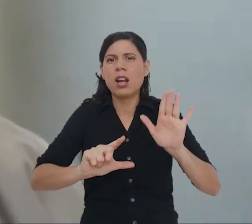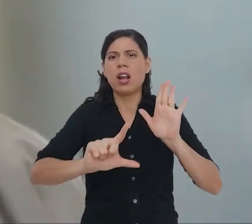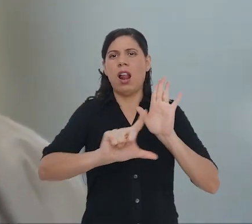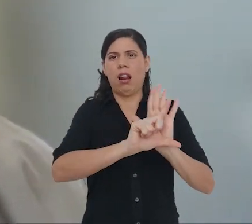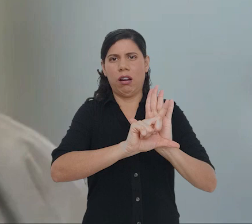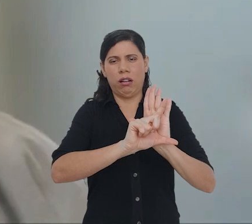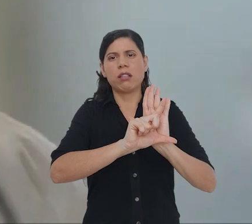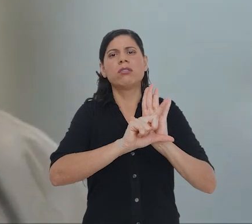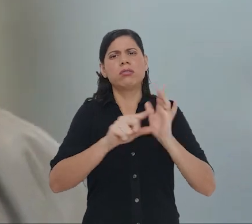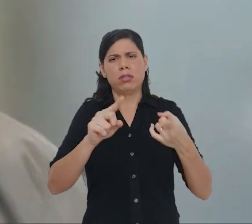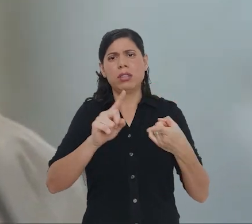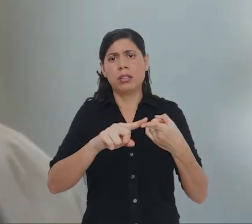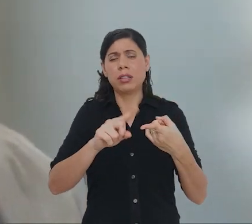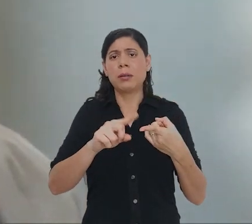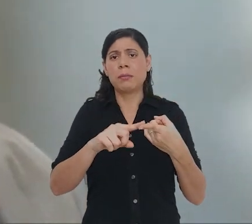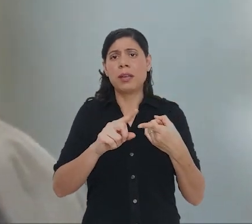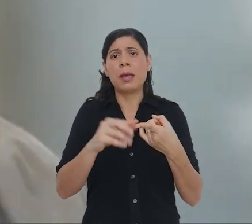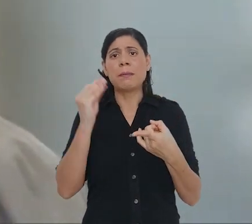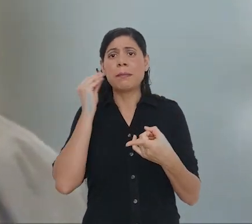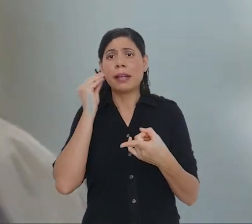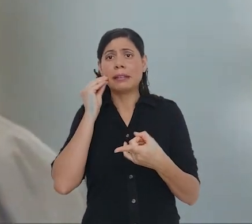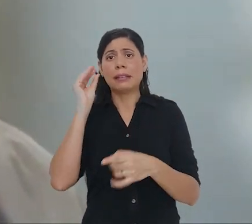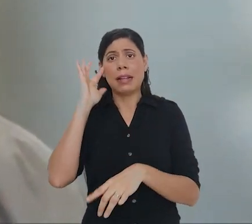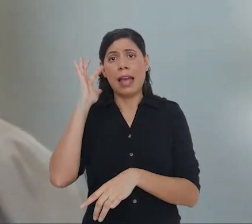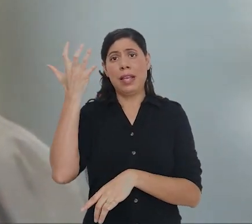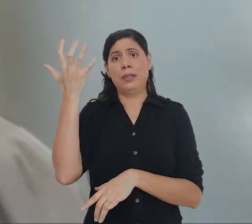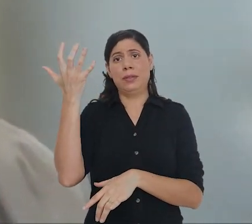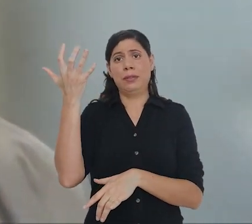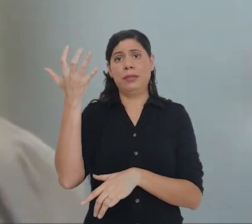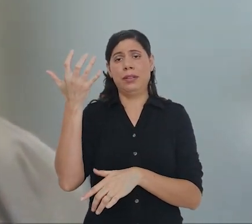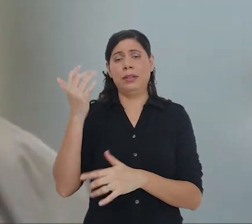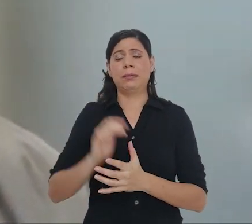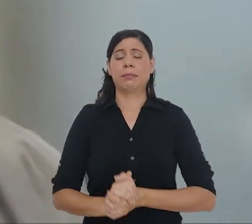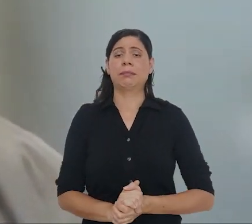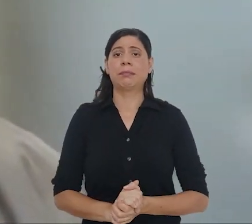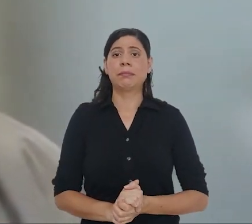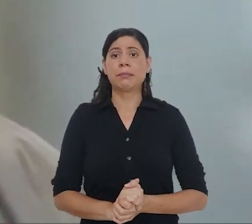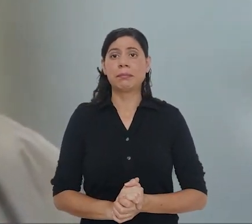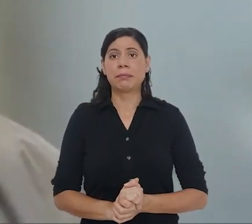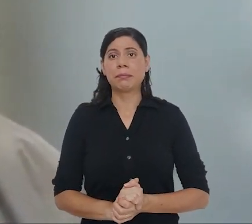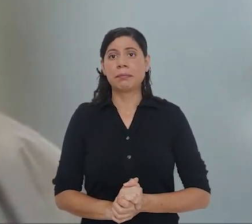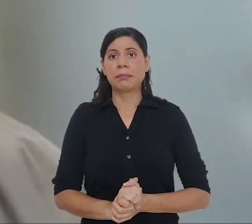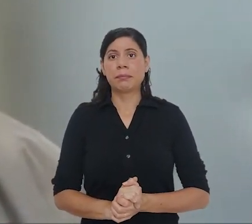legislativas também para viabilizar o seu combate. Daí,